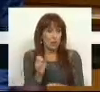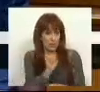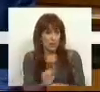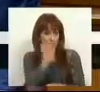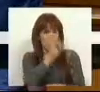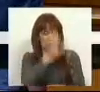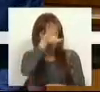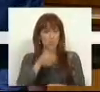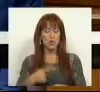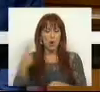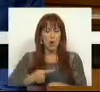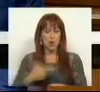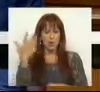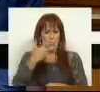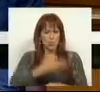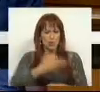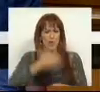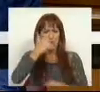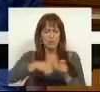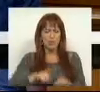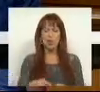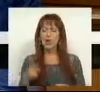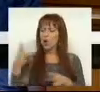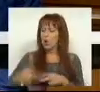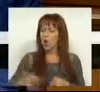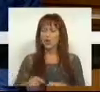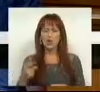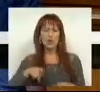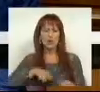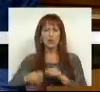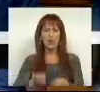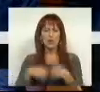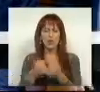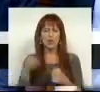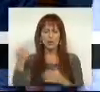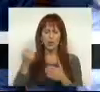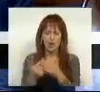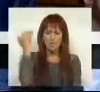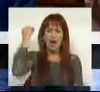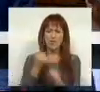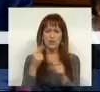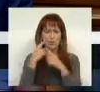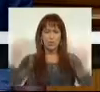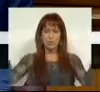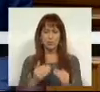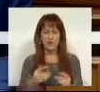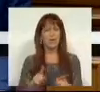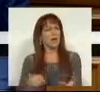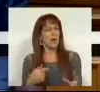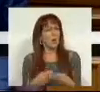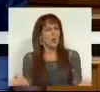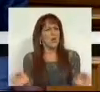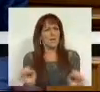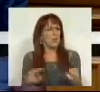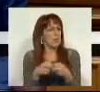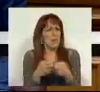Ministro. Cortes nos direitos das pessoas, cortes nas políticas sociais, mais impostos e menos serviços públicos. E continua sem resolver